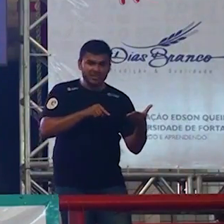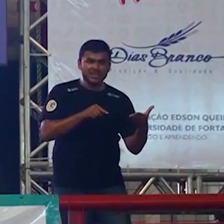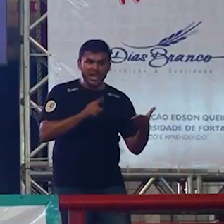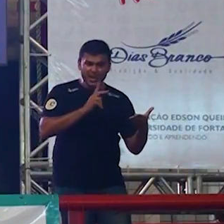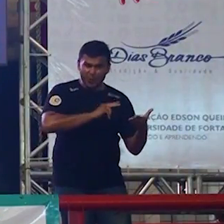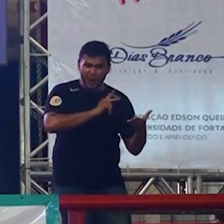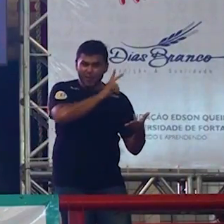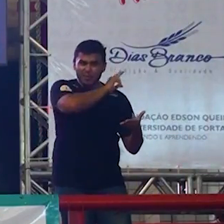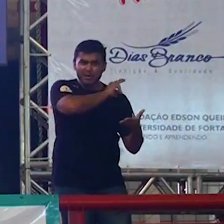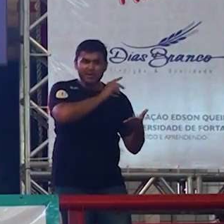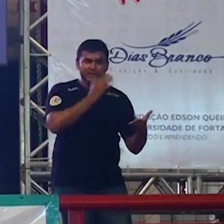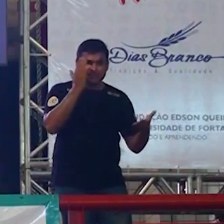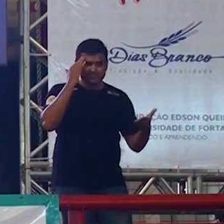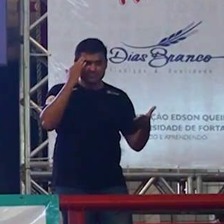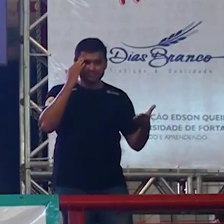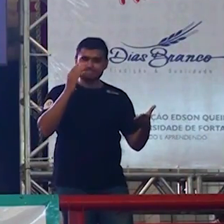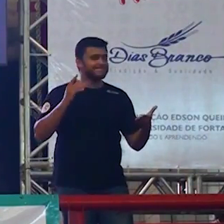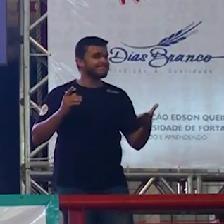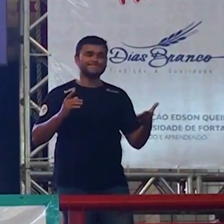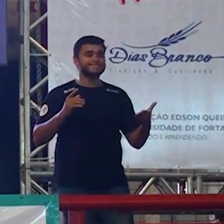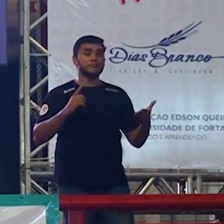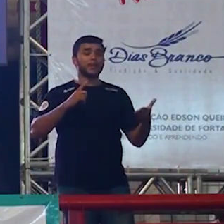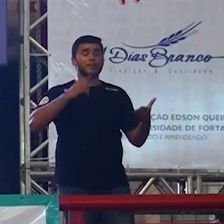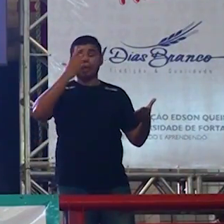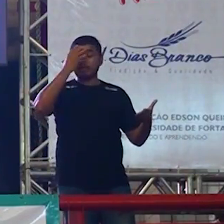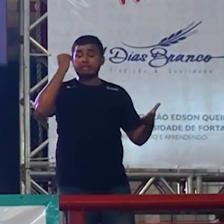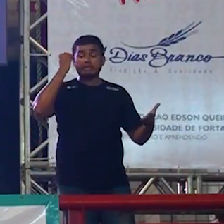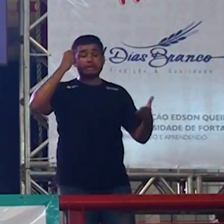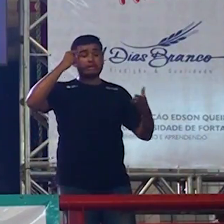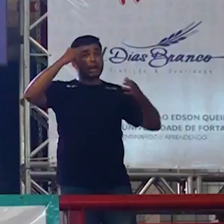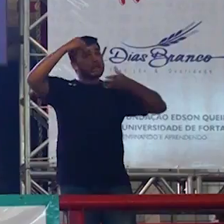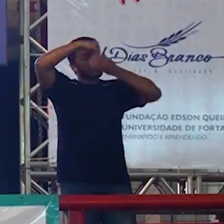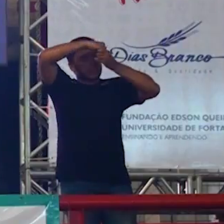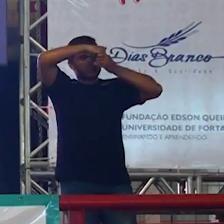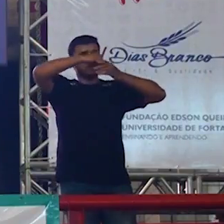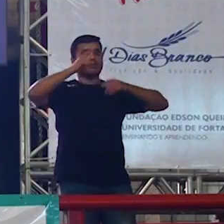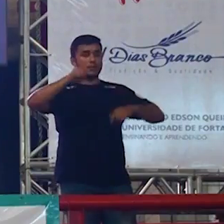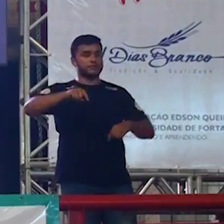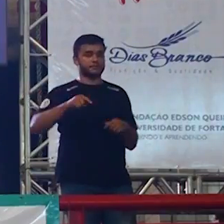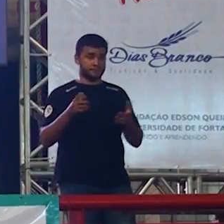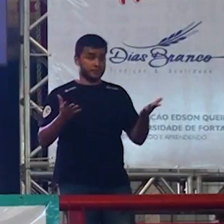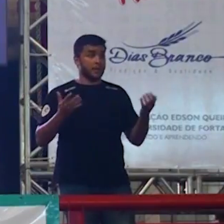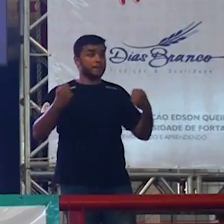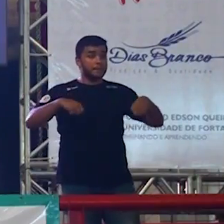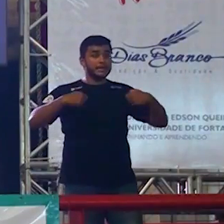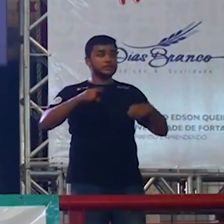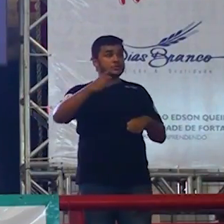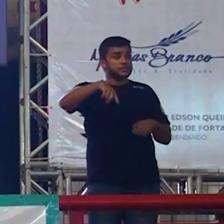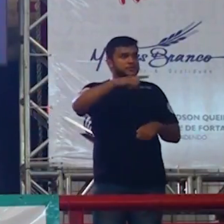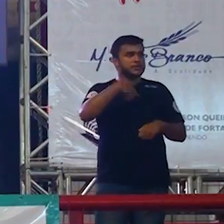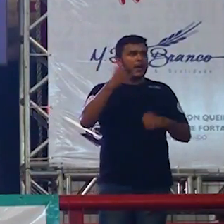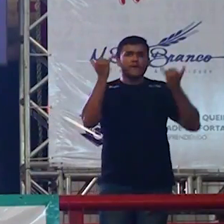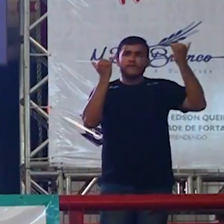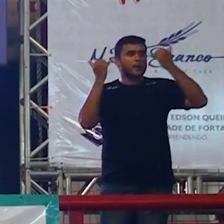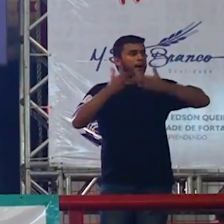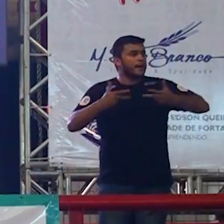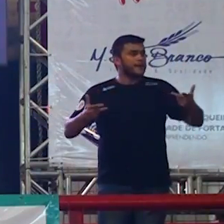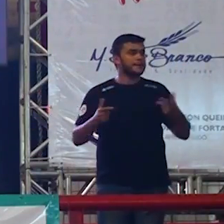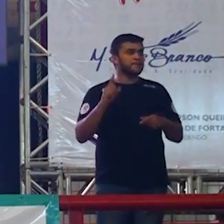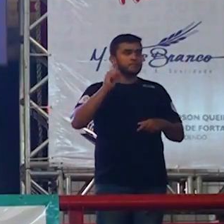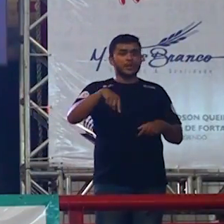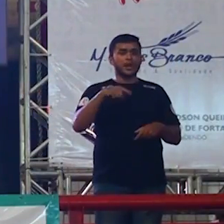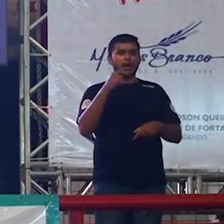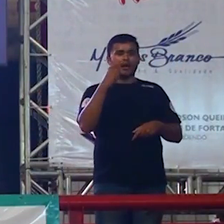está guardando as coisas na memória de curto prazo. Pessoal, ninguém passa no Enem colocando informação em memória de